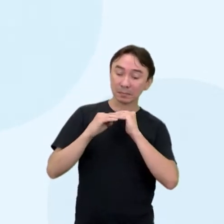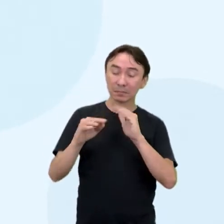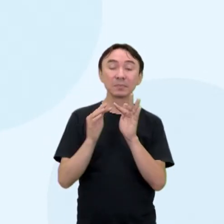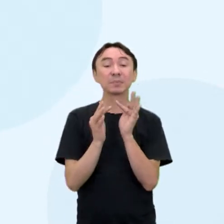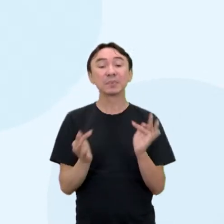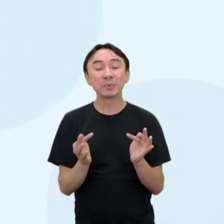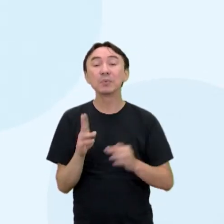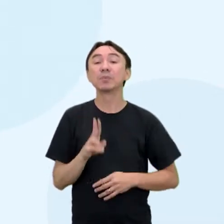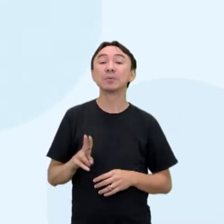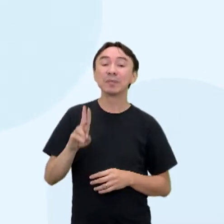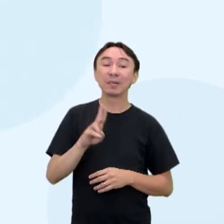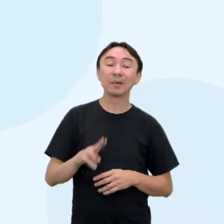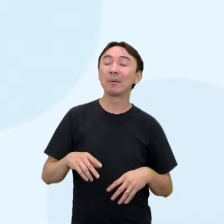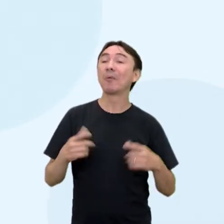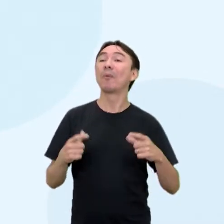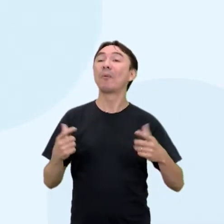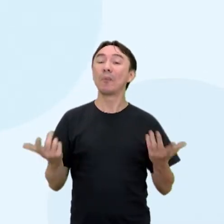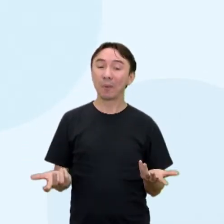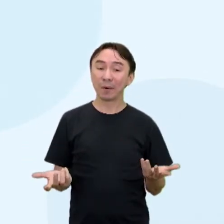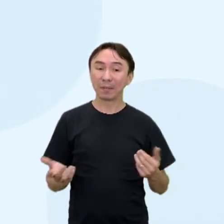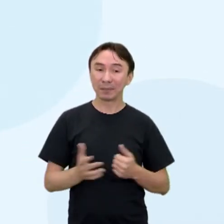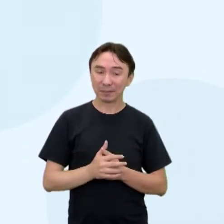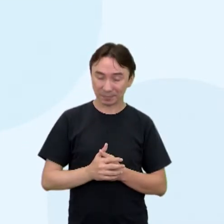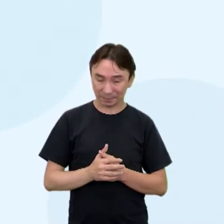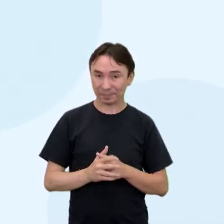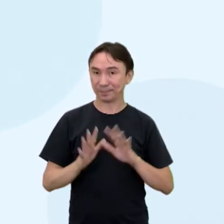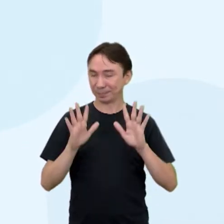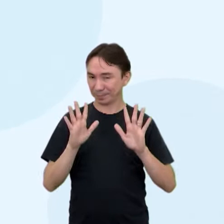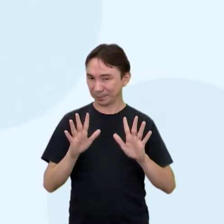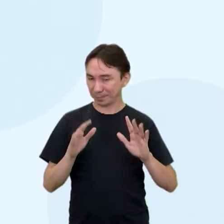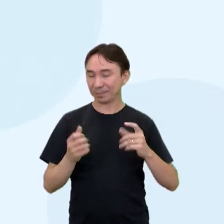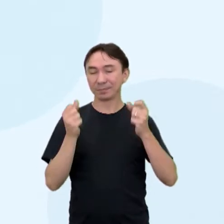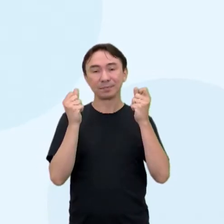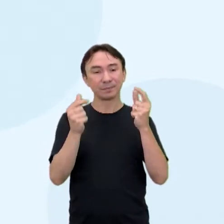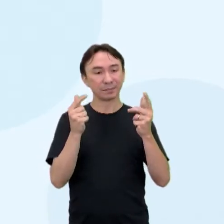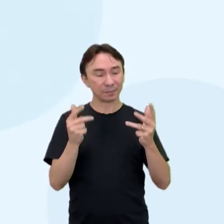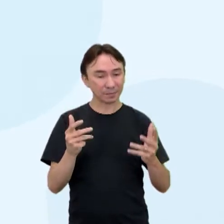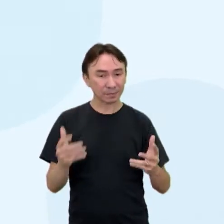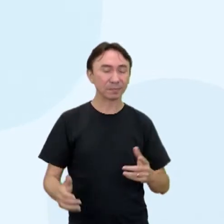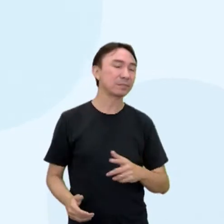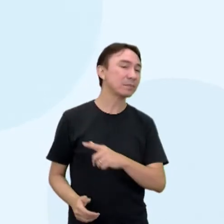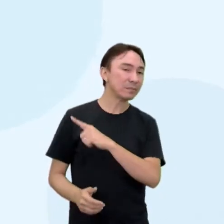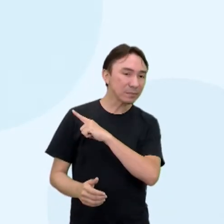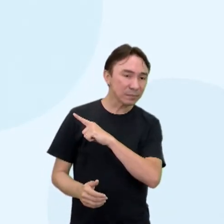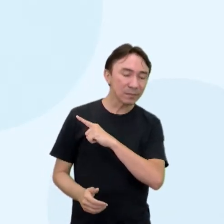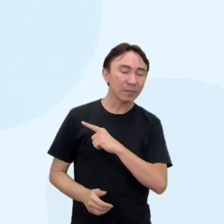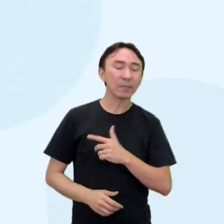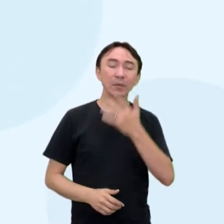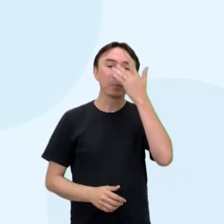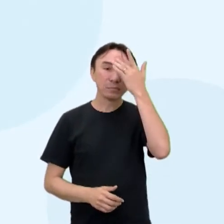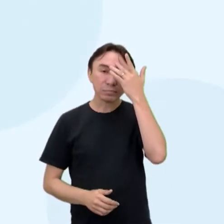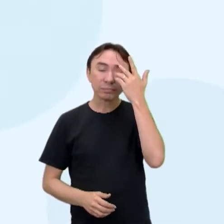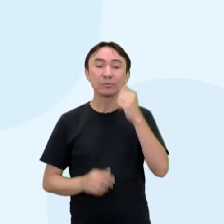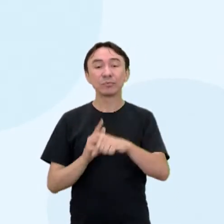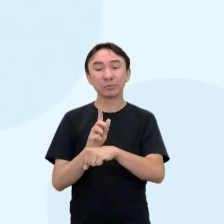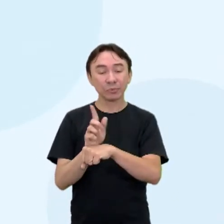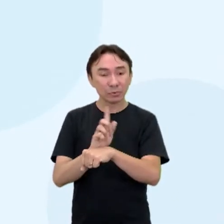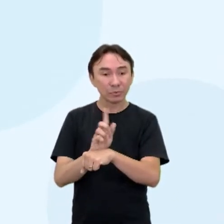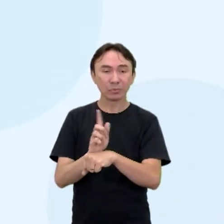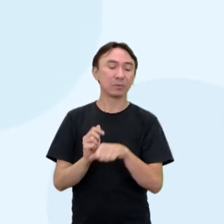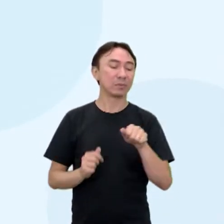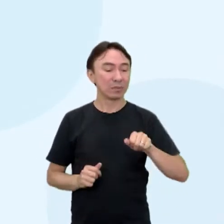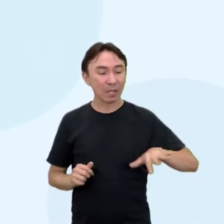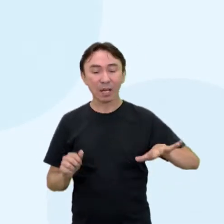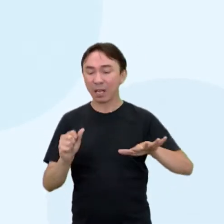simples? Bom, esse recurso estatístico orienta gestores de diferentes áreas em suas decisões